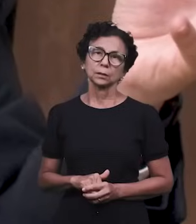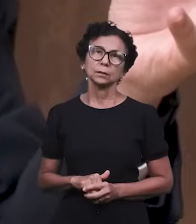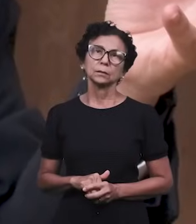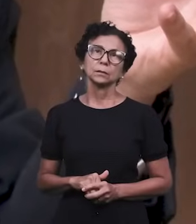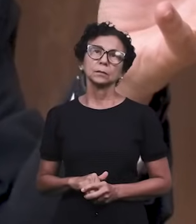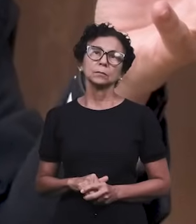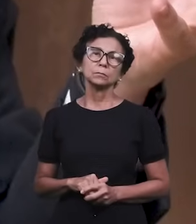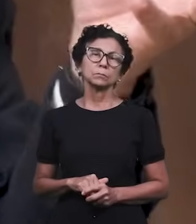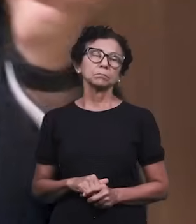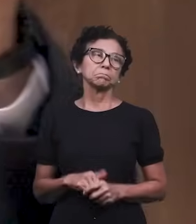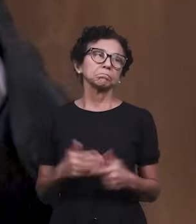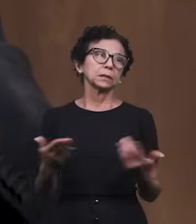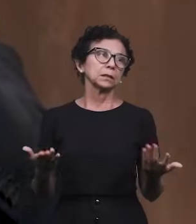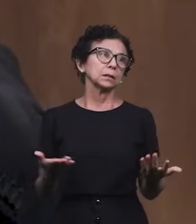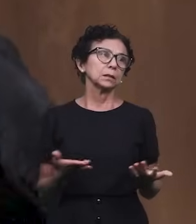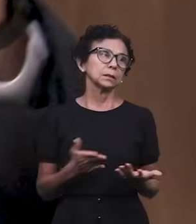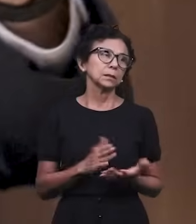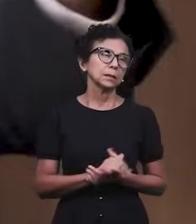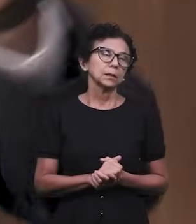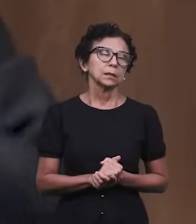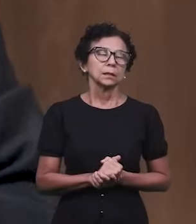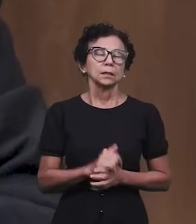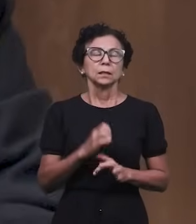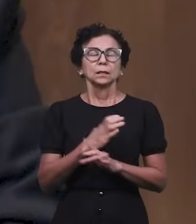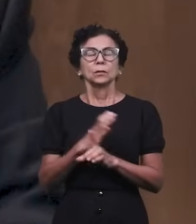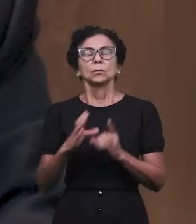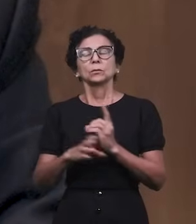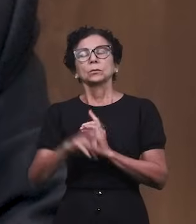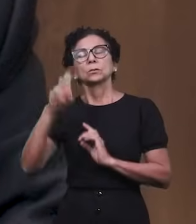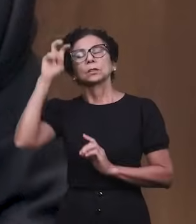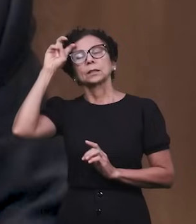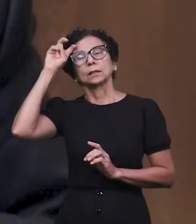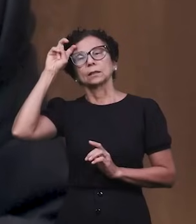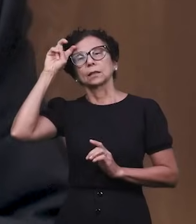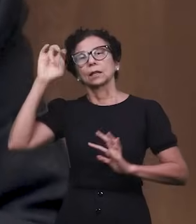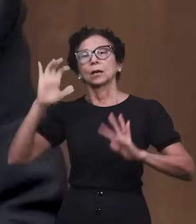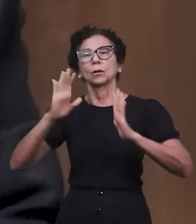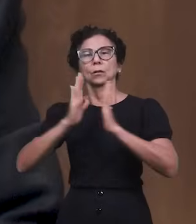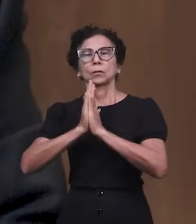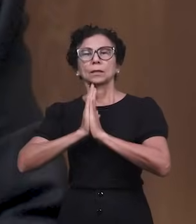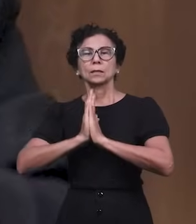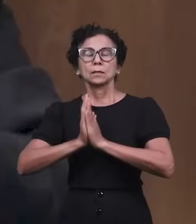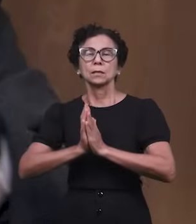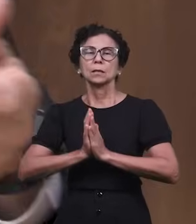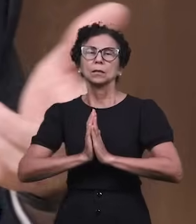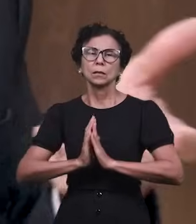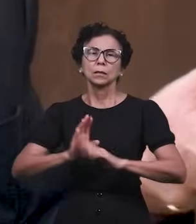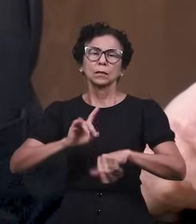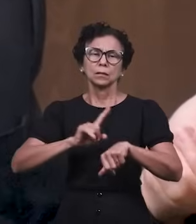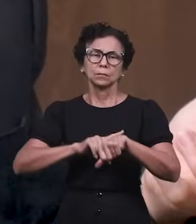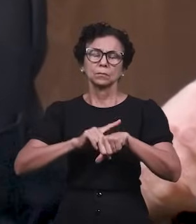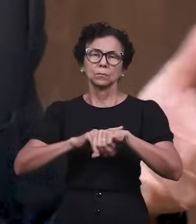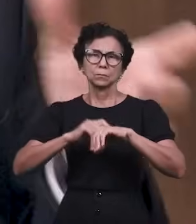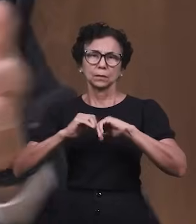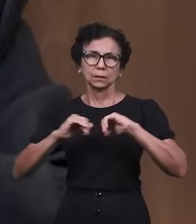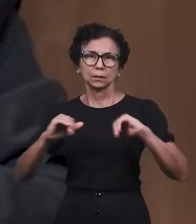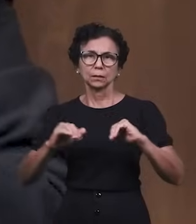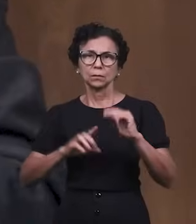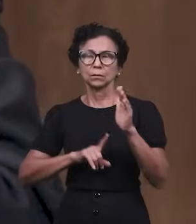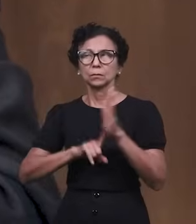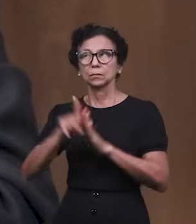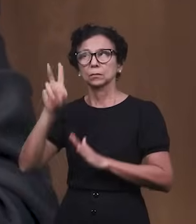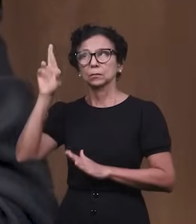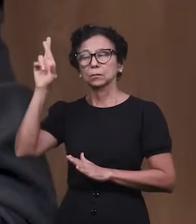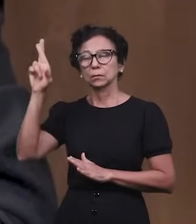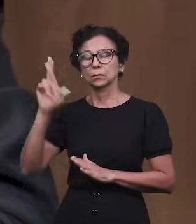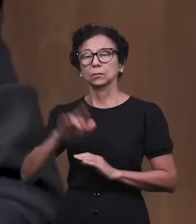reservar cultos. Você tem um culto de quinta-feira, culto de oração. Pode reservar consulta ao Senhor. Hoje